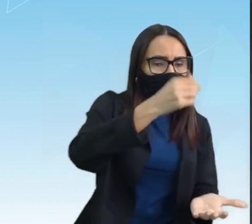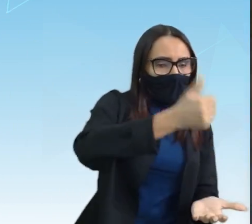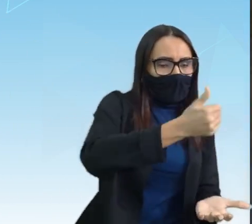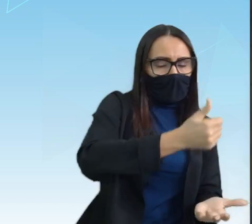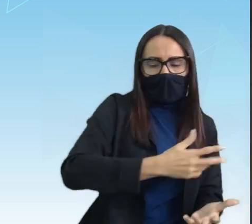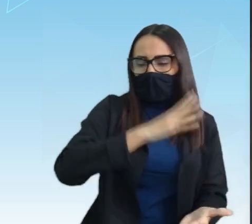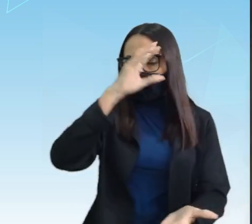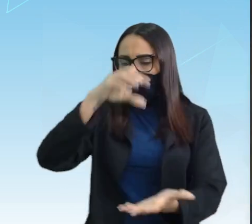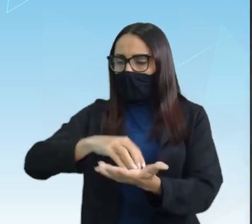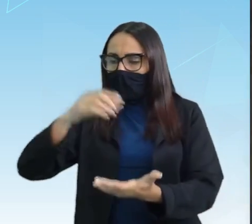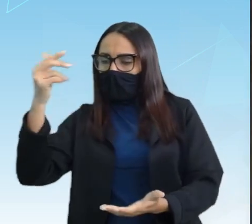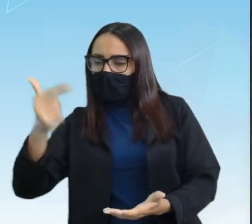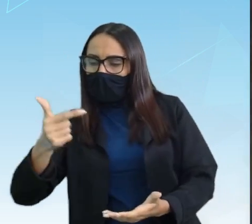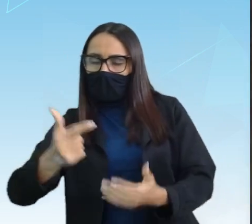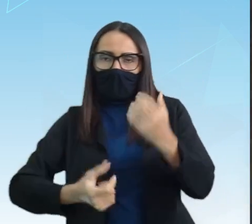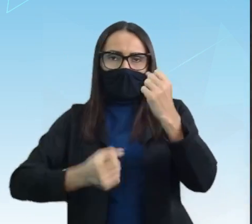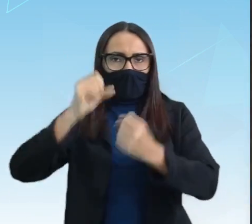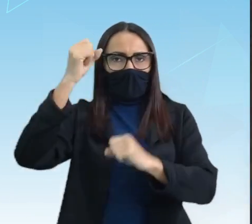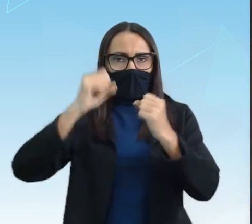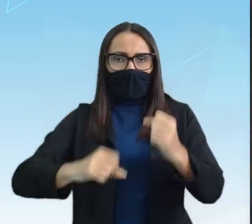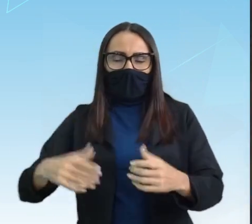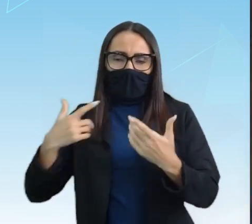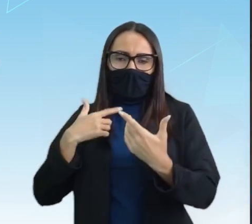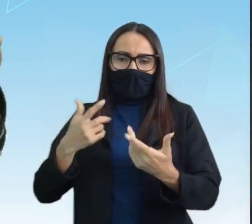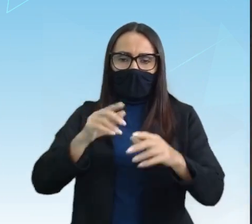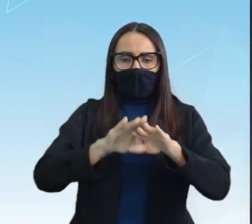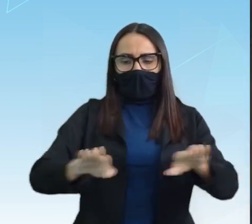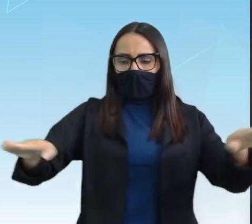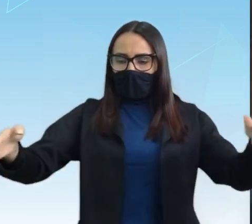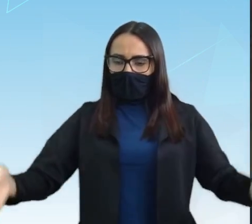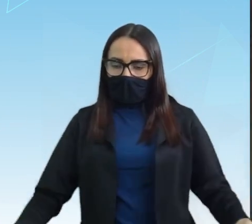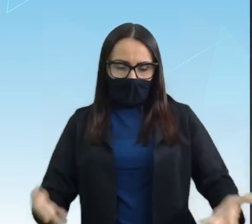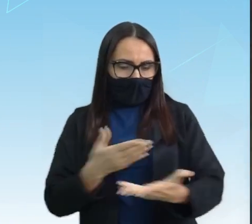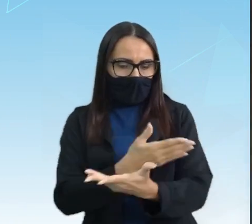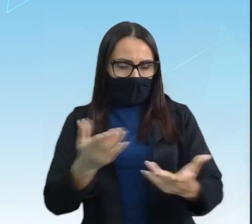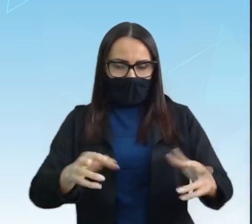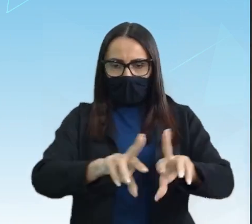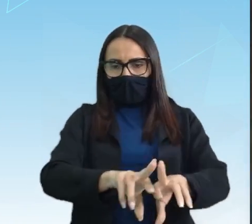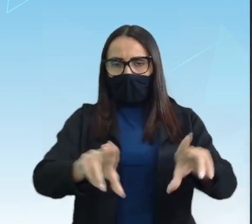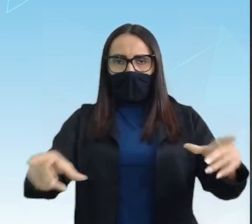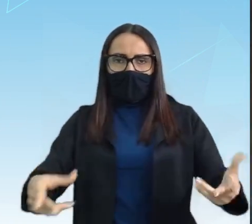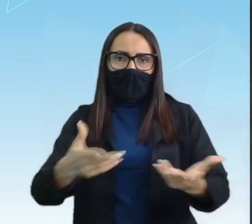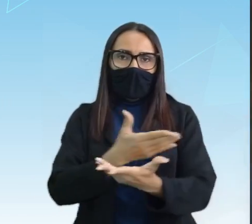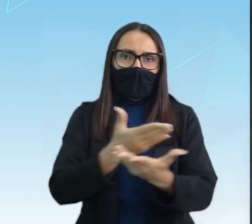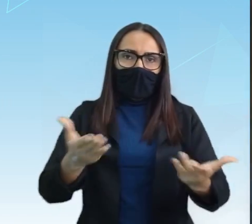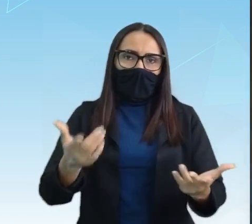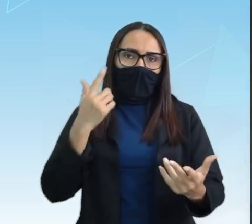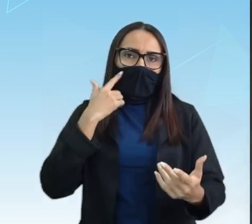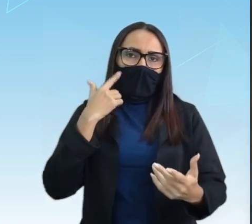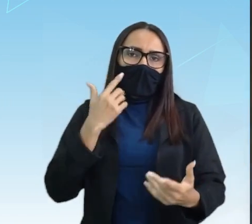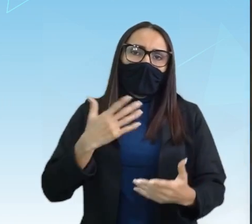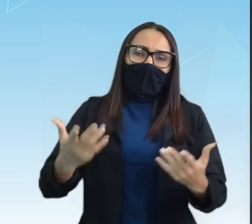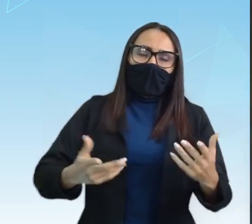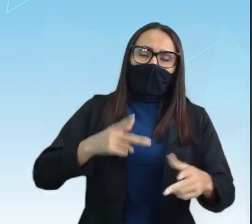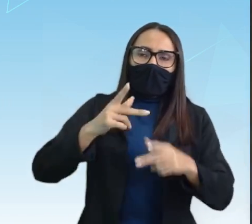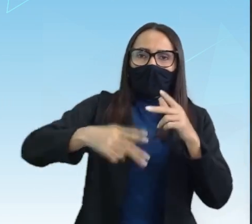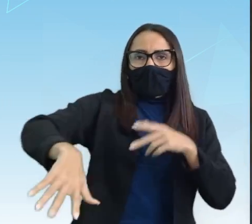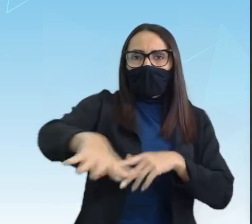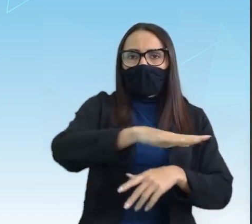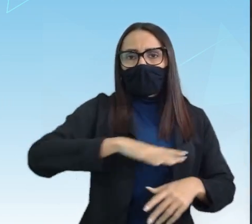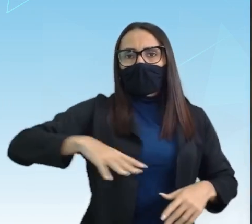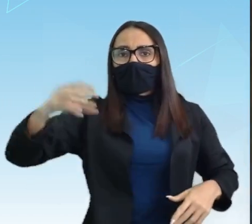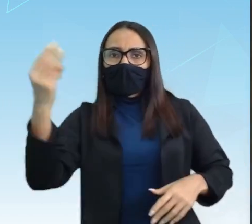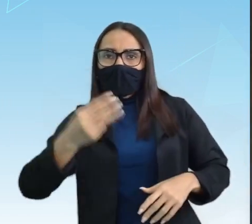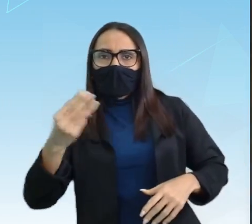no secundário, que é a indústria, até chegar nas nossas mesas, que é o que difere muito essa produção do